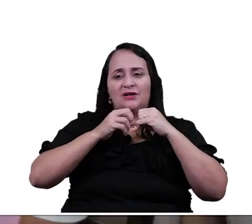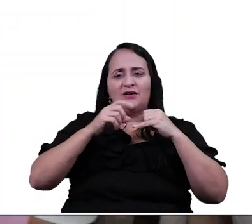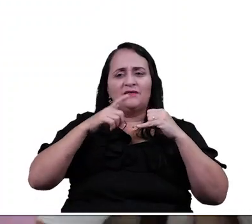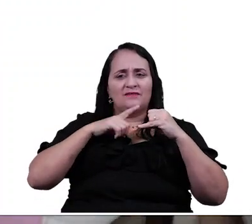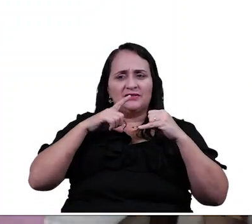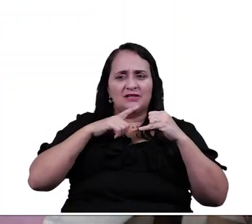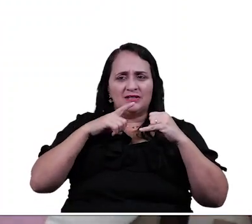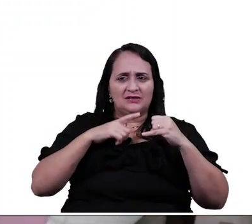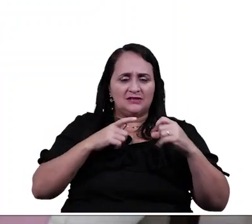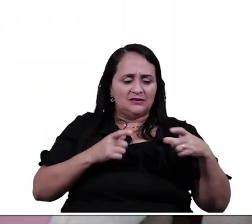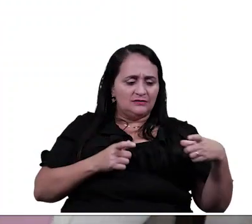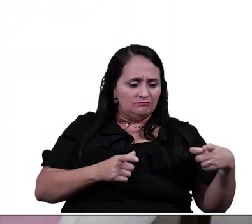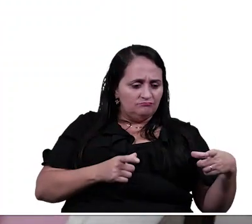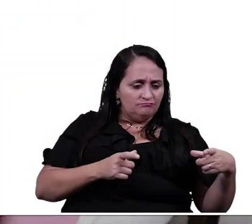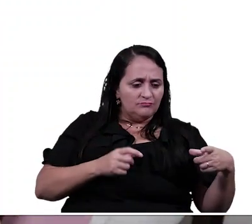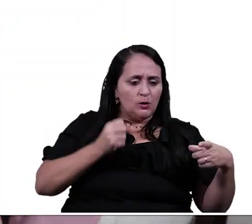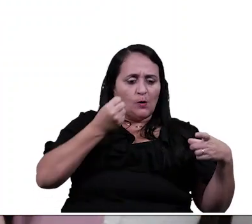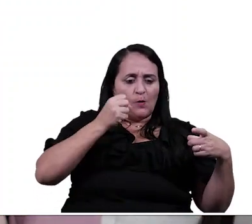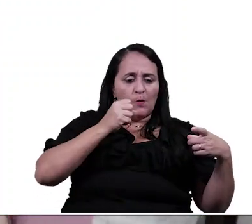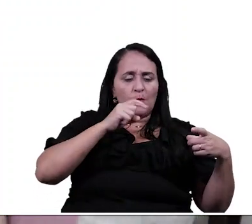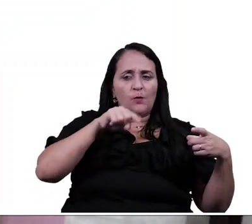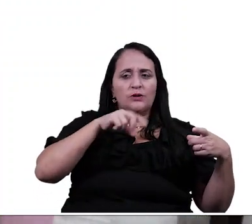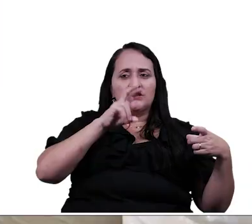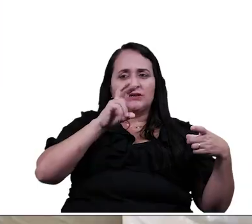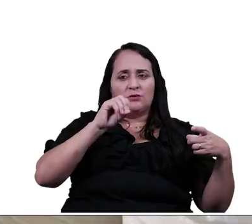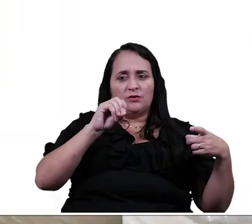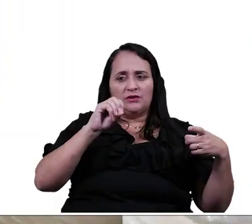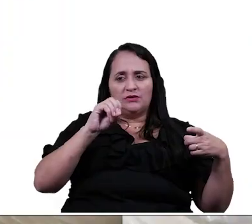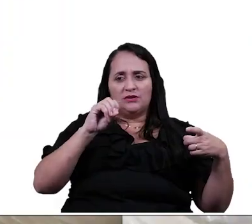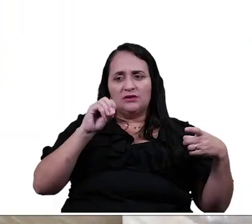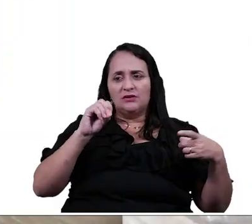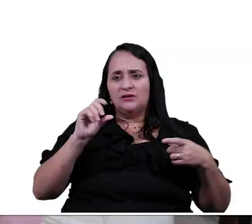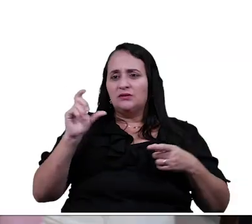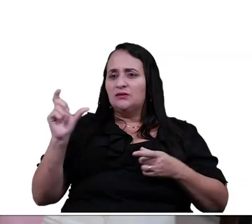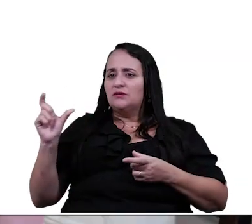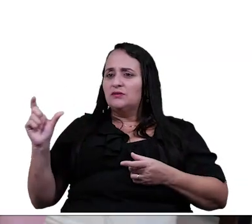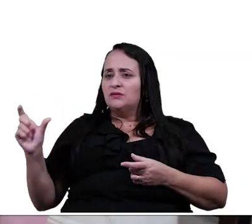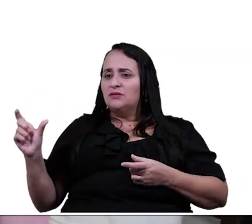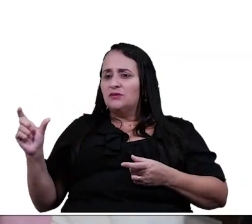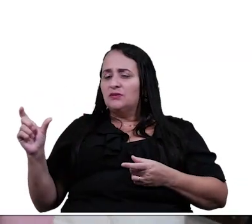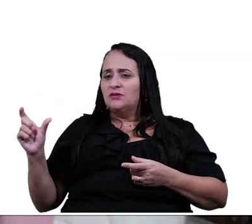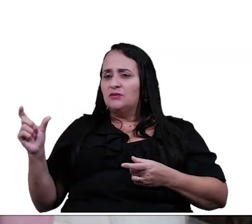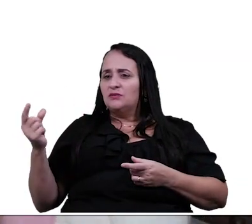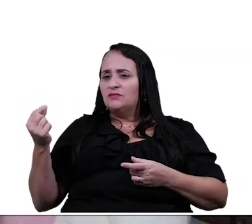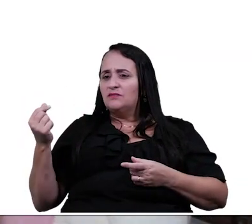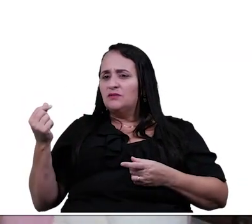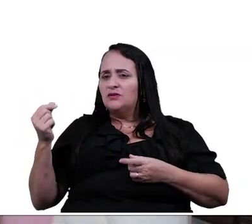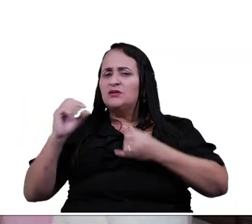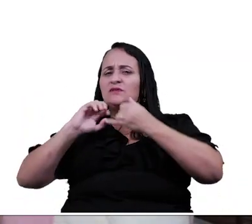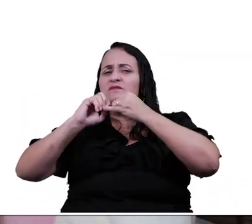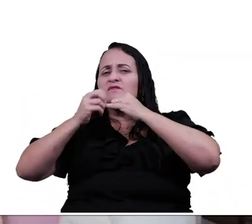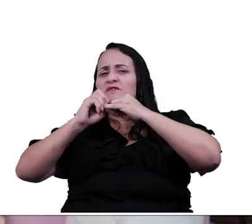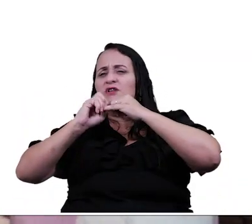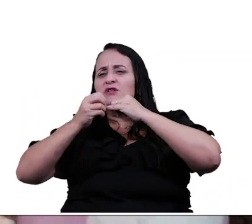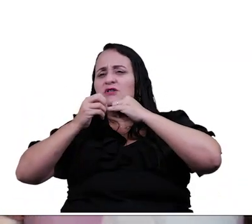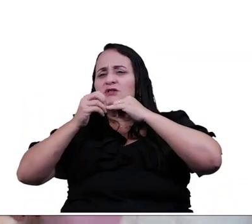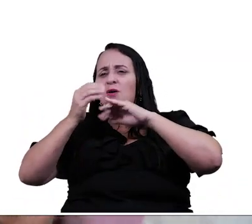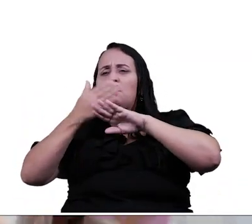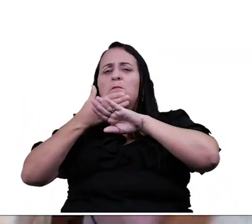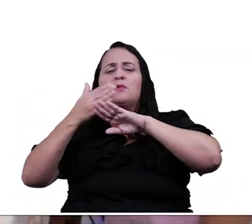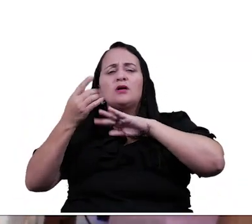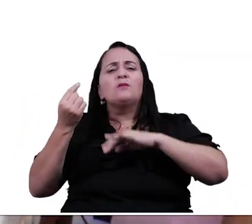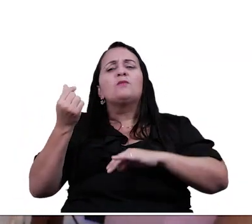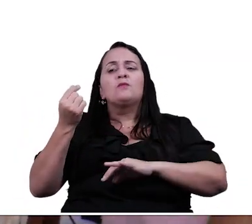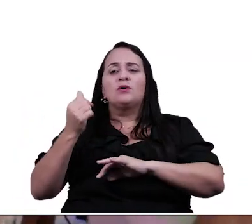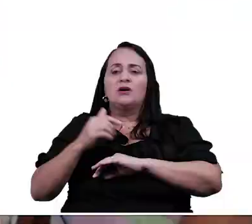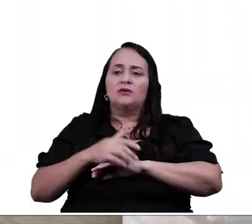tô vendo aqui que você tem um carioquinha 8,50. Isso. Mas... eu preciso também do feijão branco, não tá com